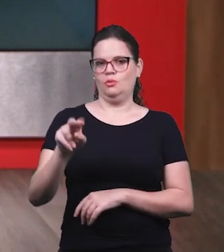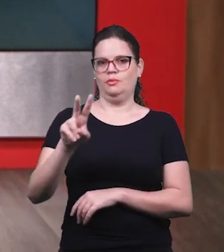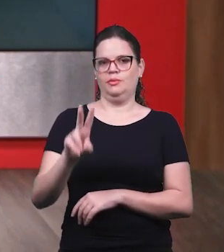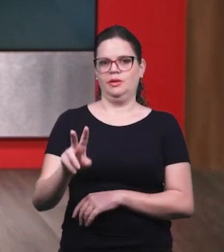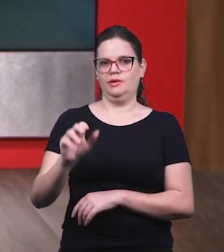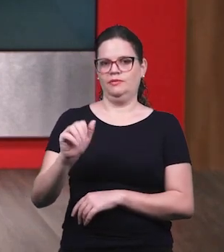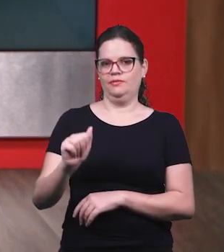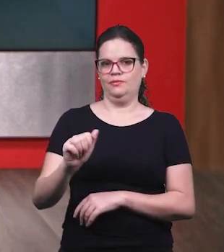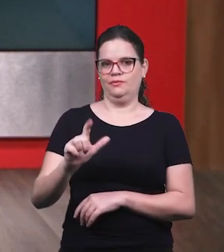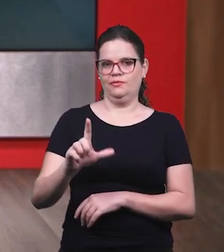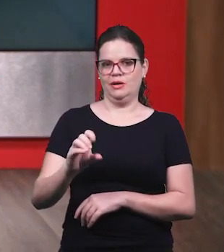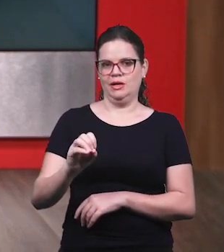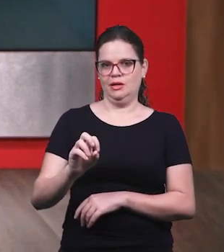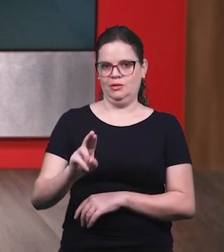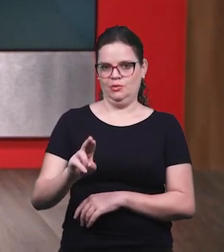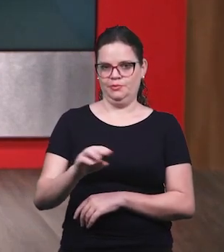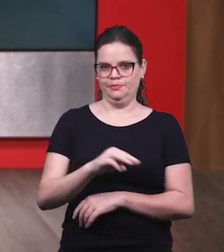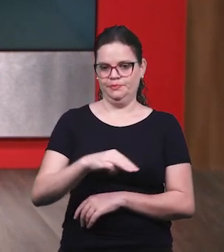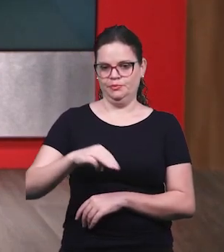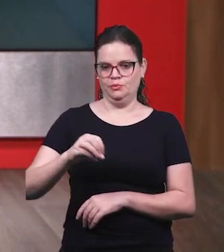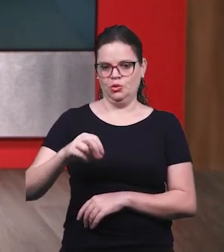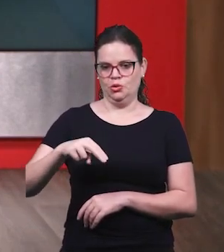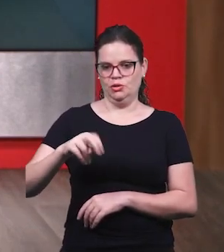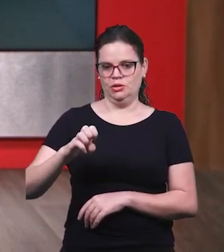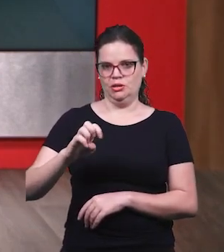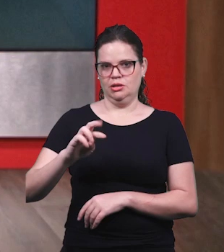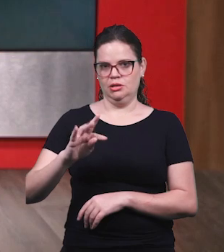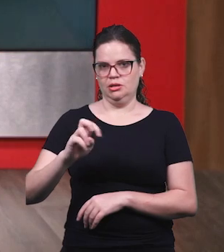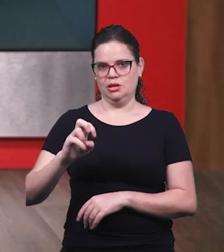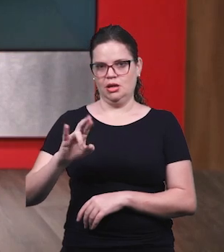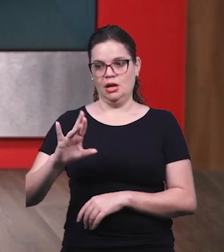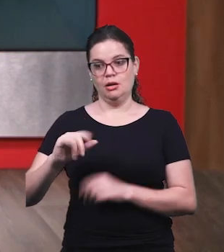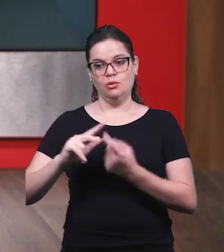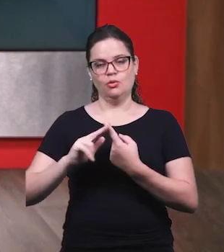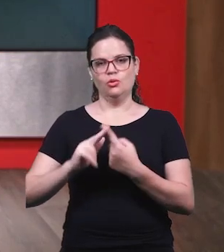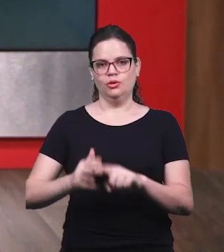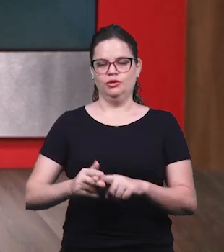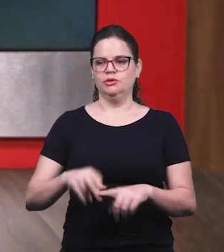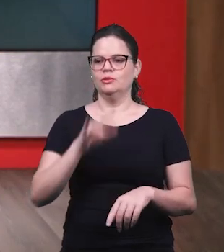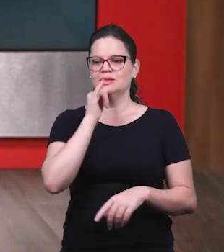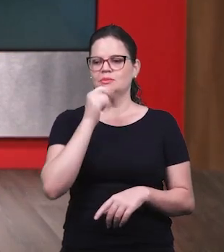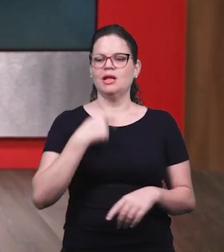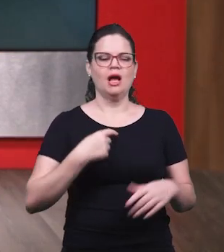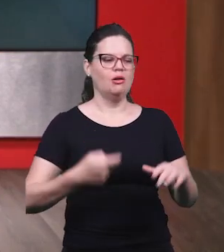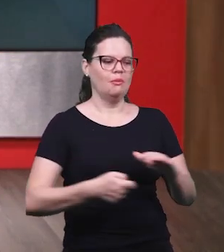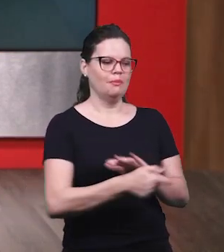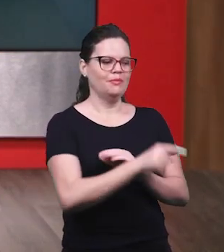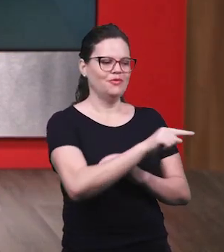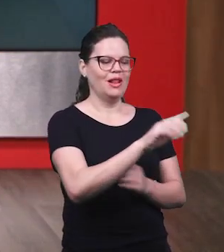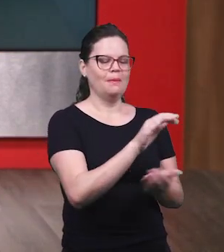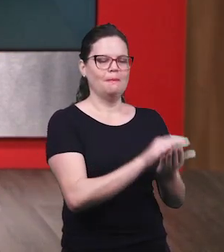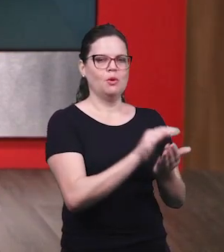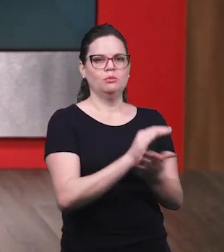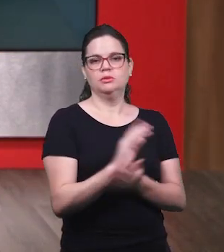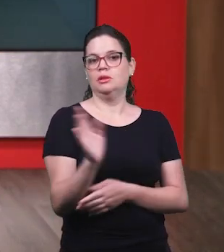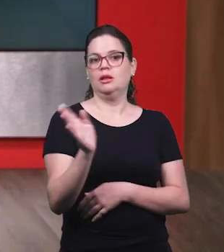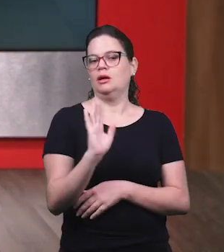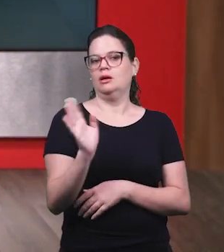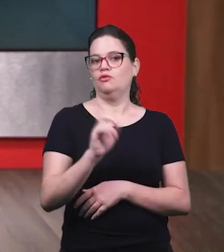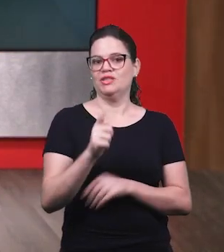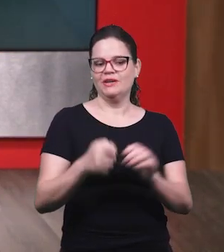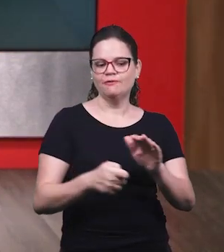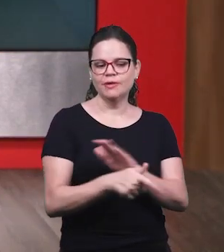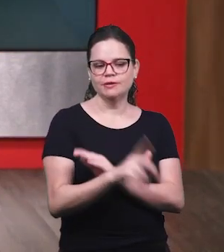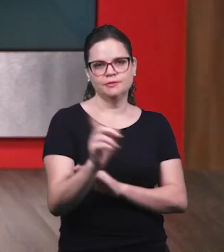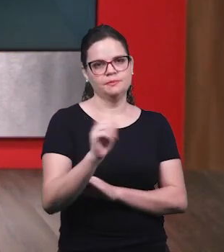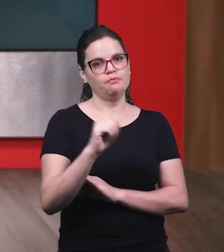dinheiro. Então, não, eu tenho dinheiro aplicado na poupança. Não tem, você não tem dinheiro aplicado na poupança. Você